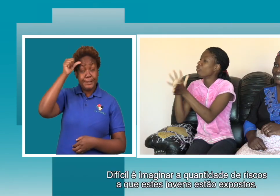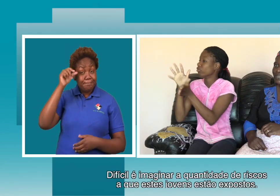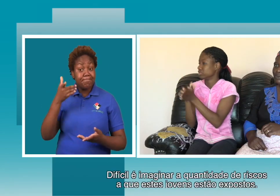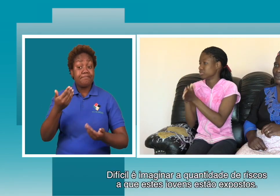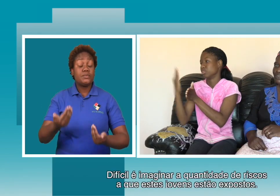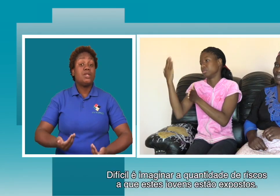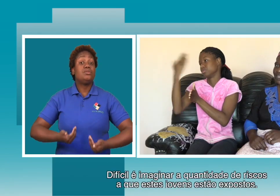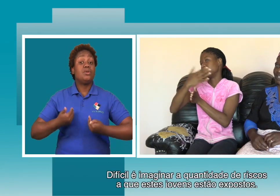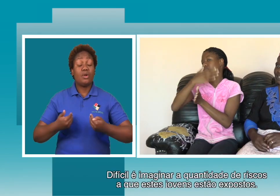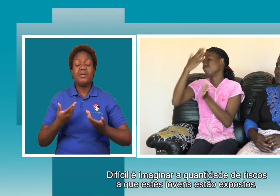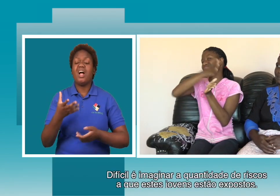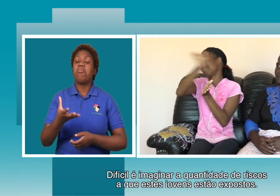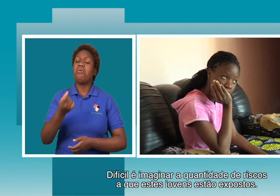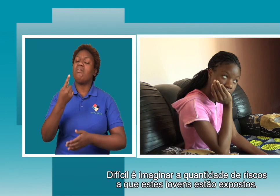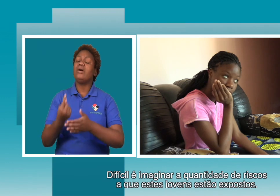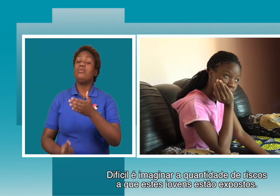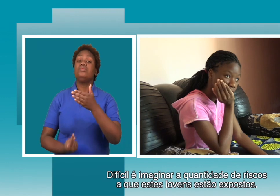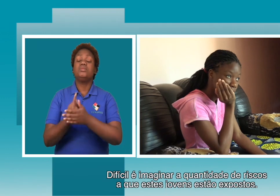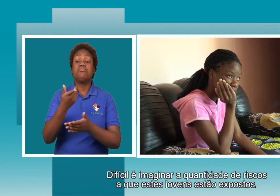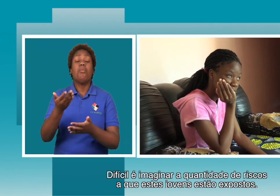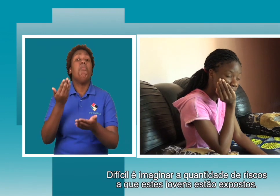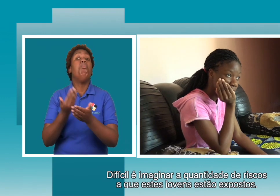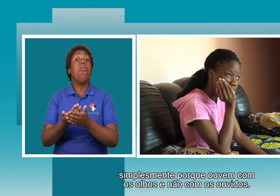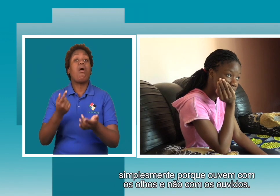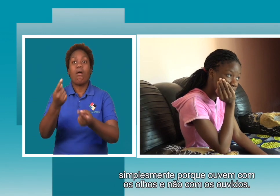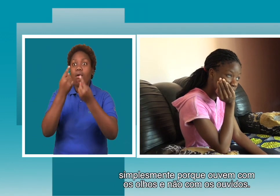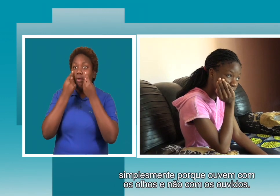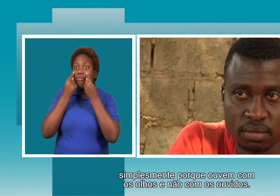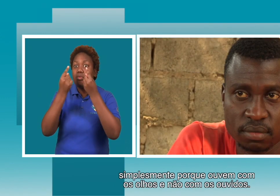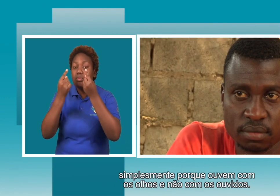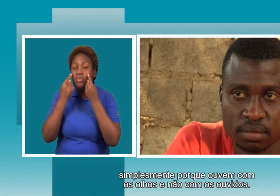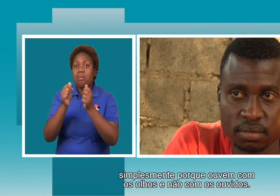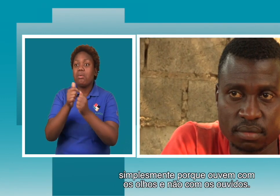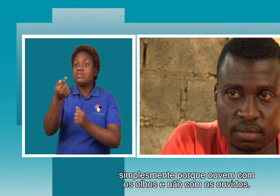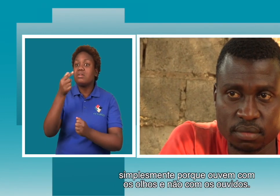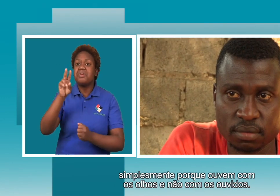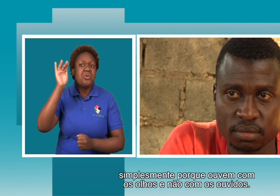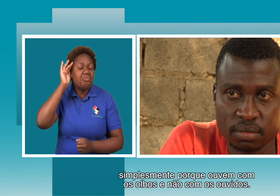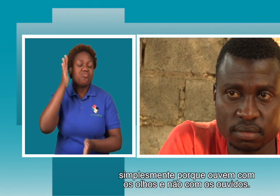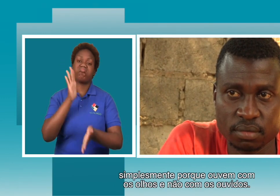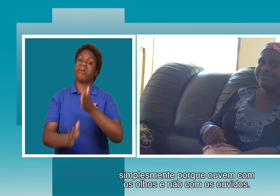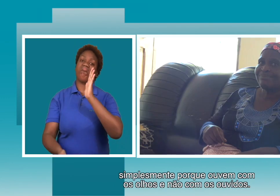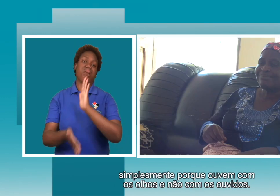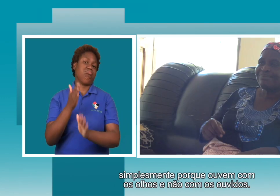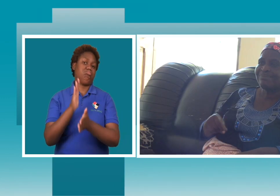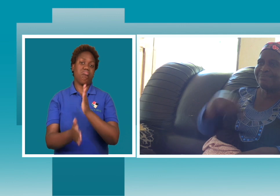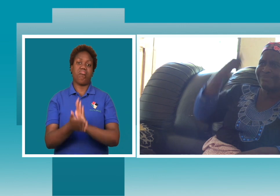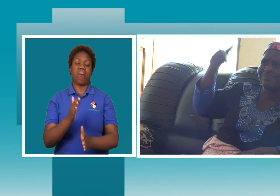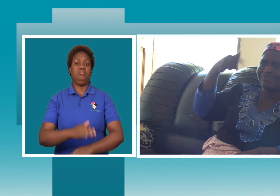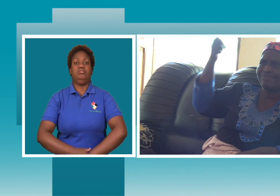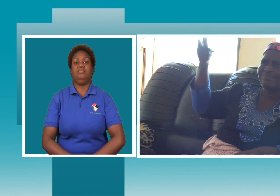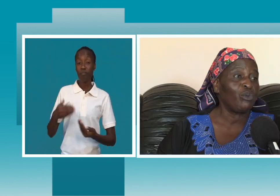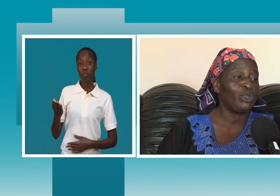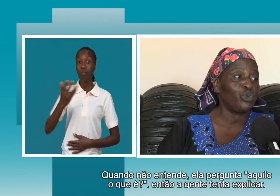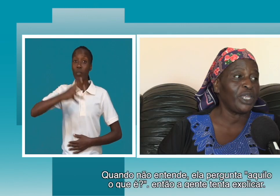de riscos a que estes jovens estão expostos. Simplesmente porque ouvem com os olhos e não com os ouvidos.